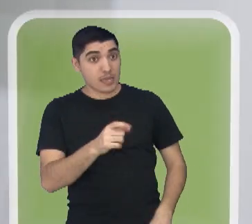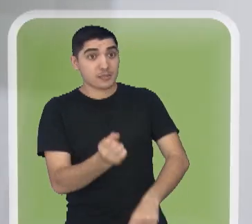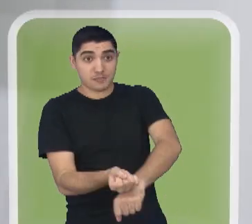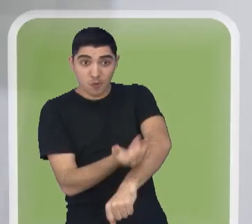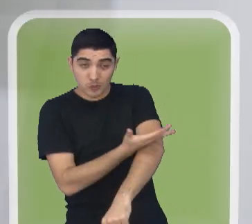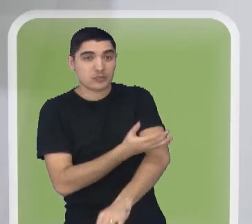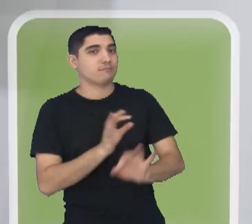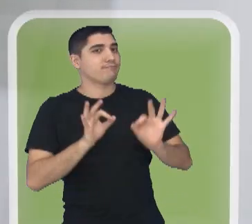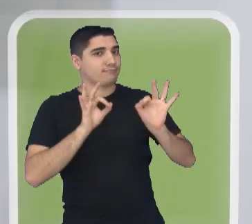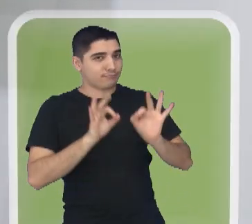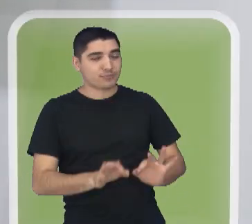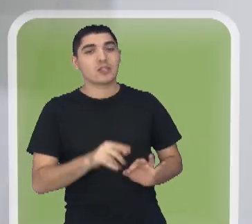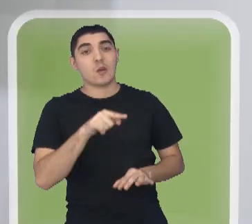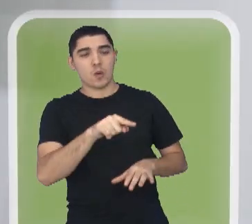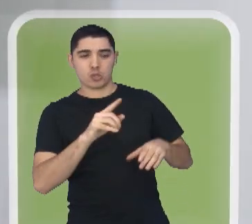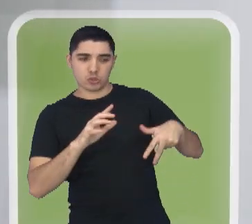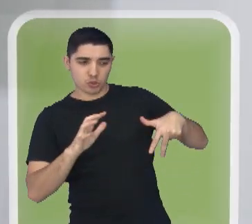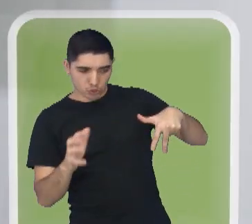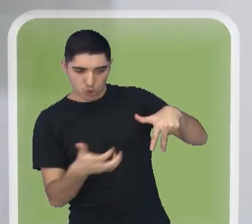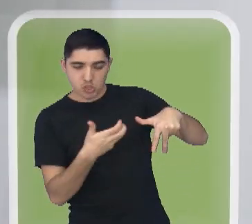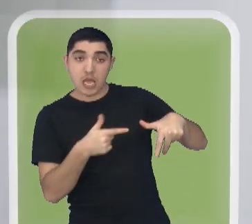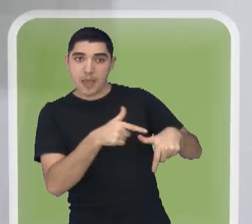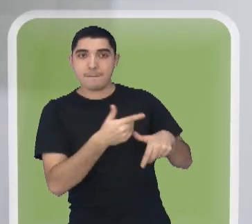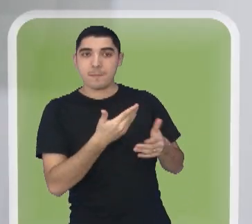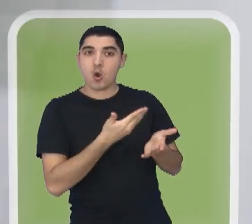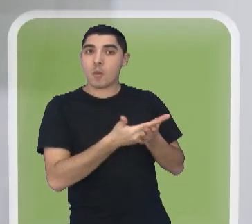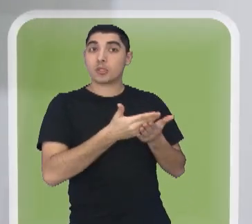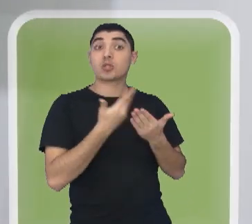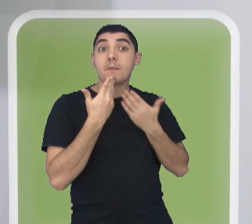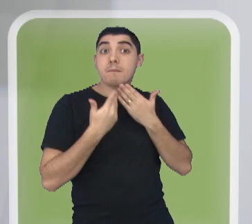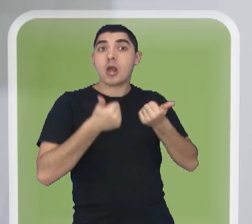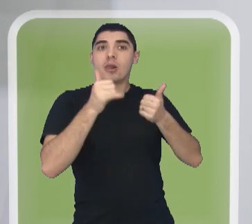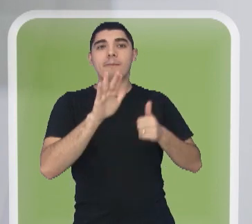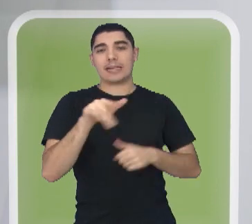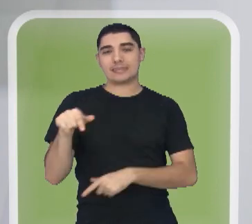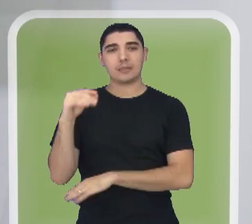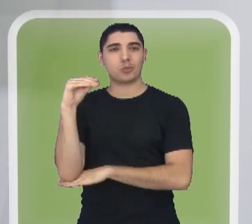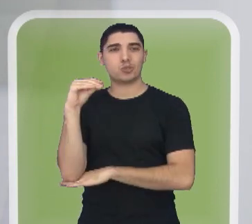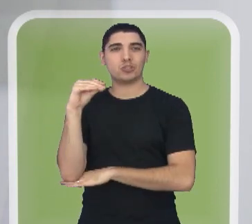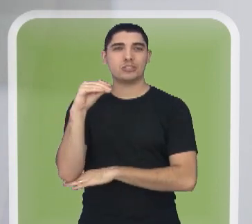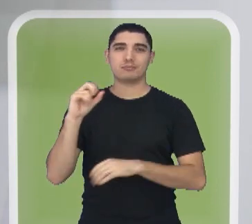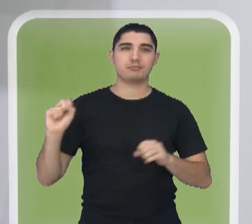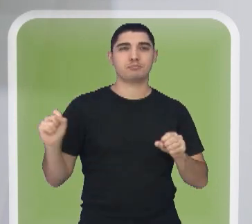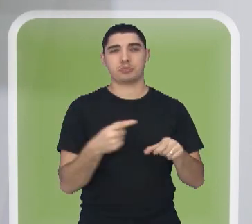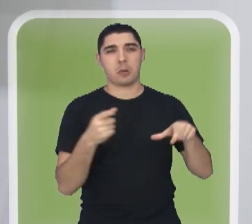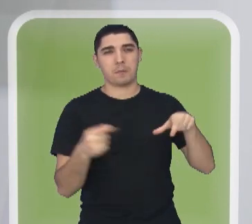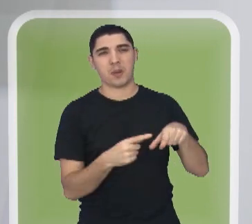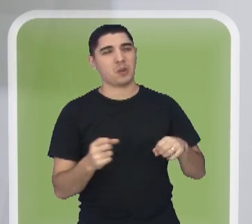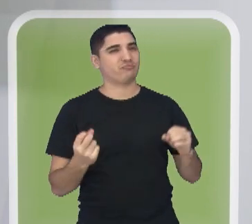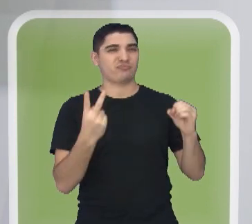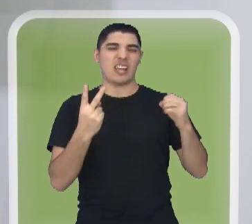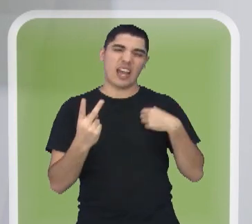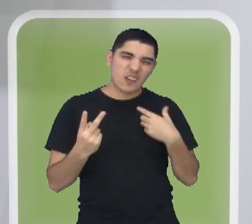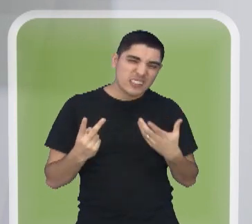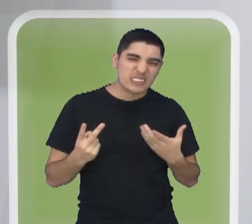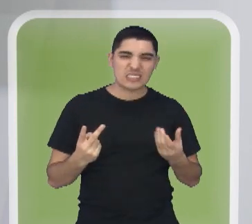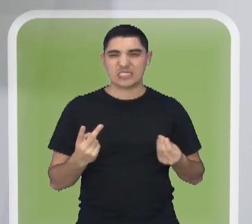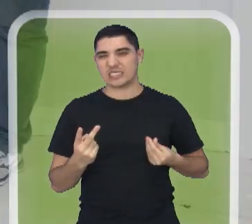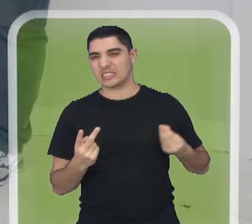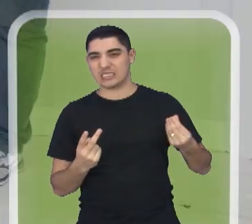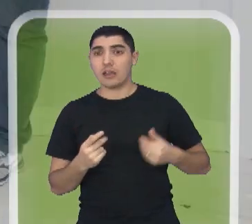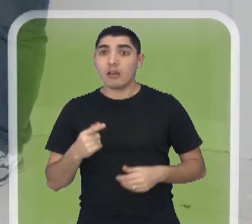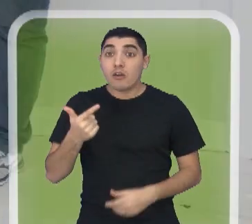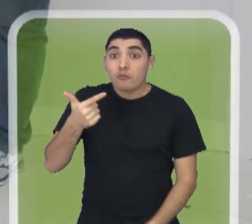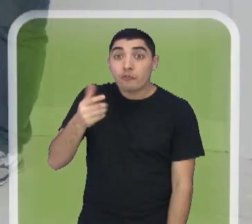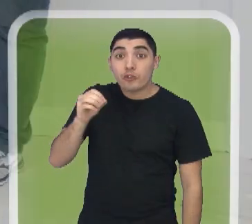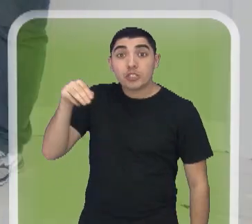mesmo. O joseense começou melhor, mas em 2 ataques lá o União Mogi fez o gol. Falei, pronto, já... a gente já começa... Foi com 20 minutos